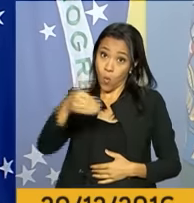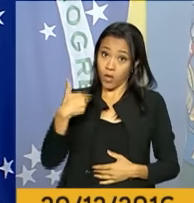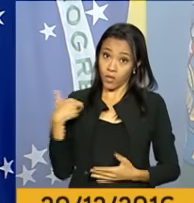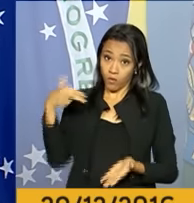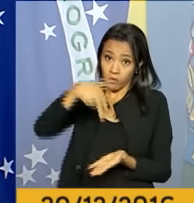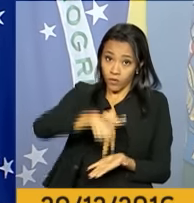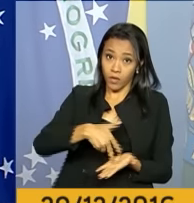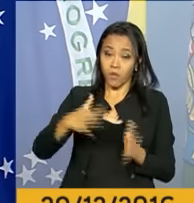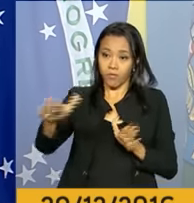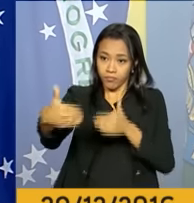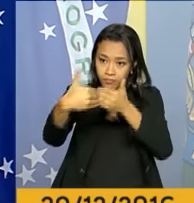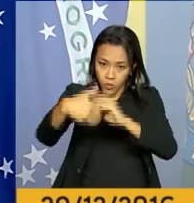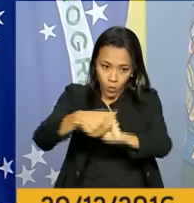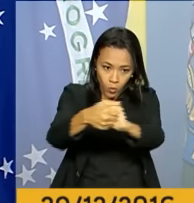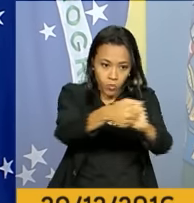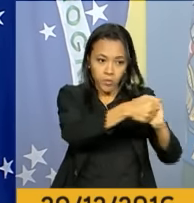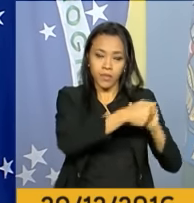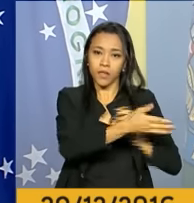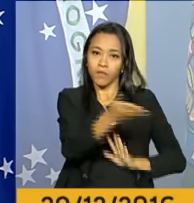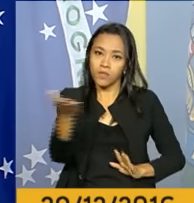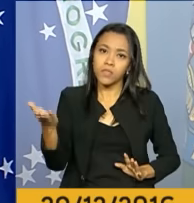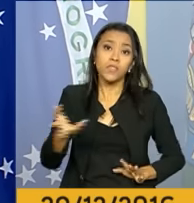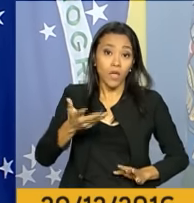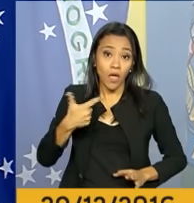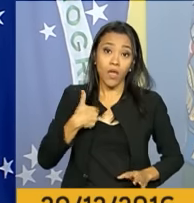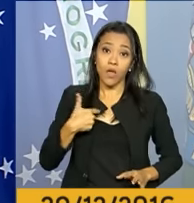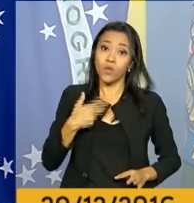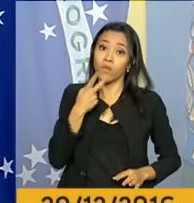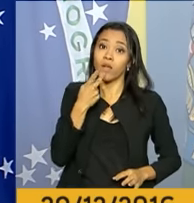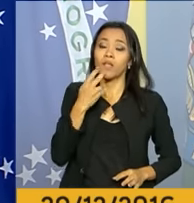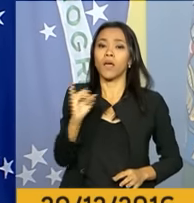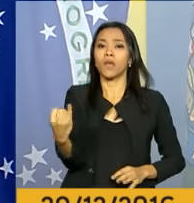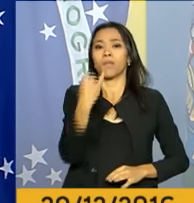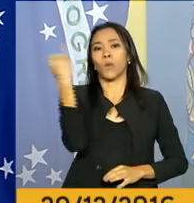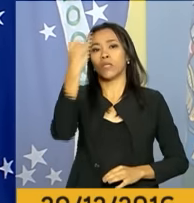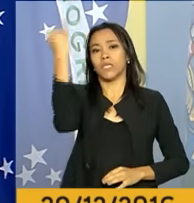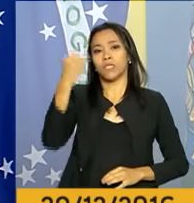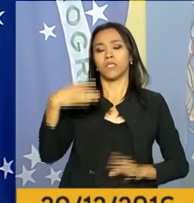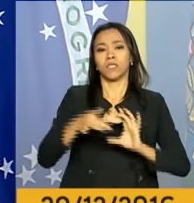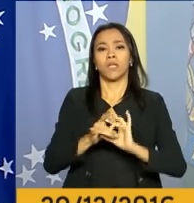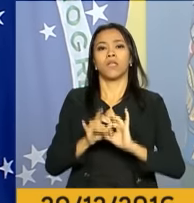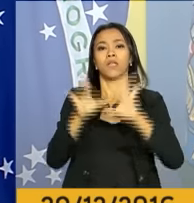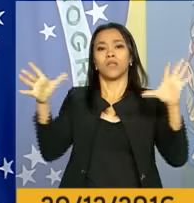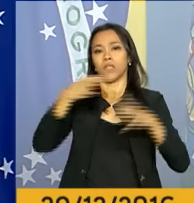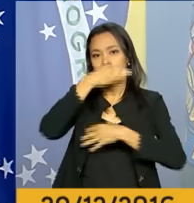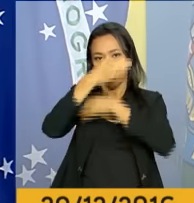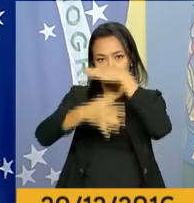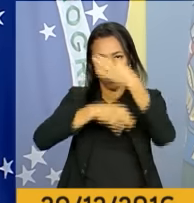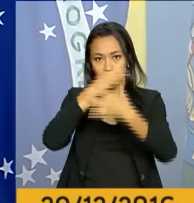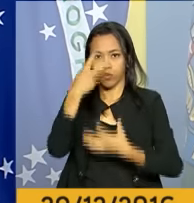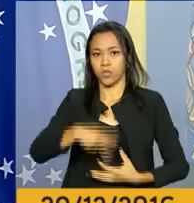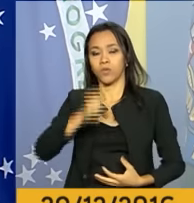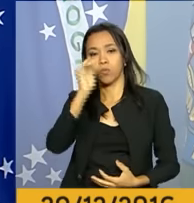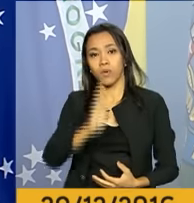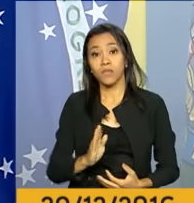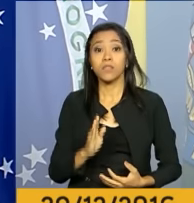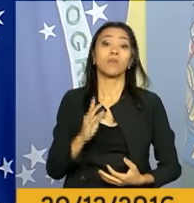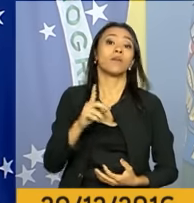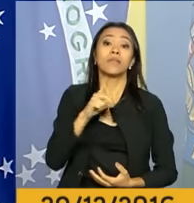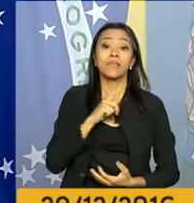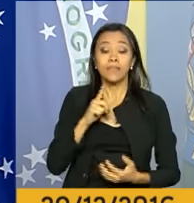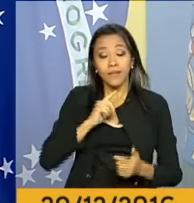precisamente ressaltando a importância da Imprensa Livre no nosso país que tem feito um